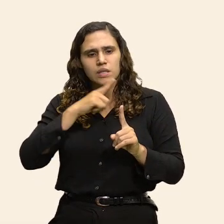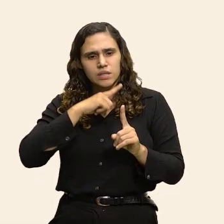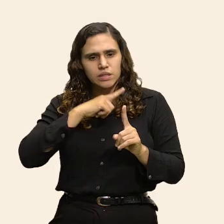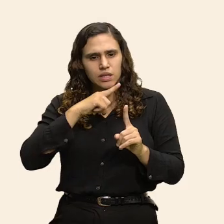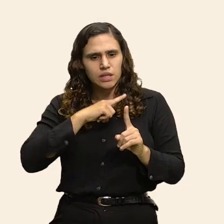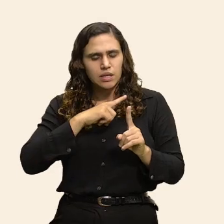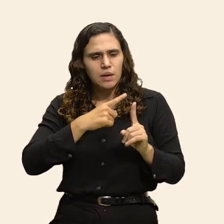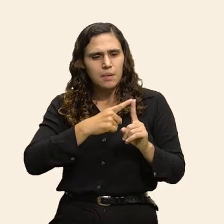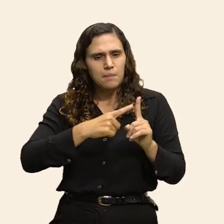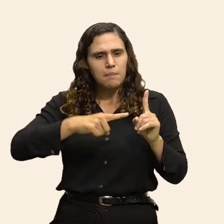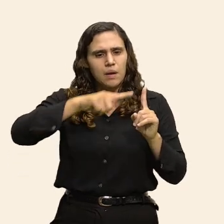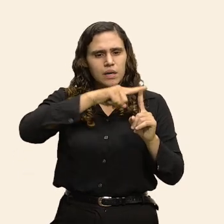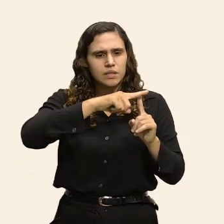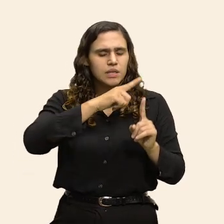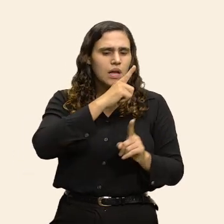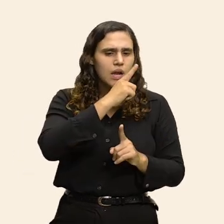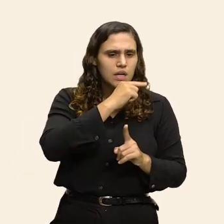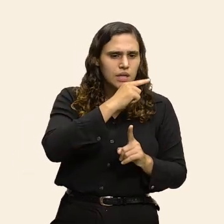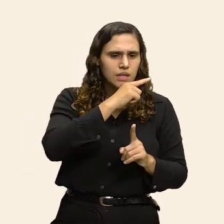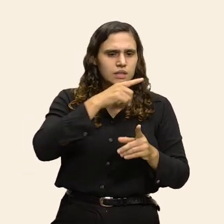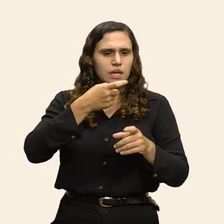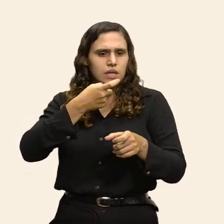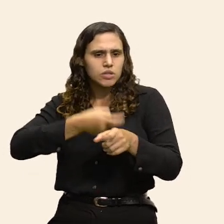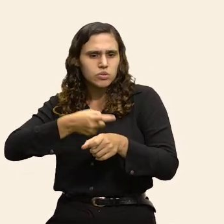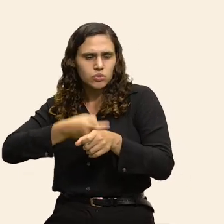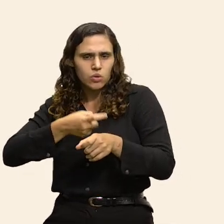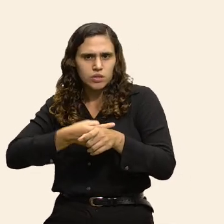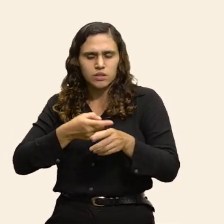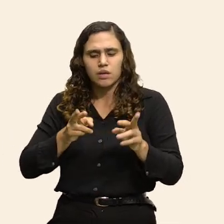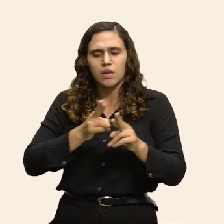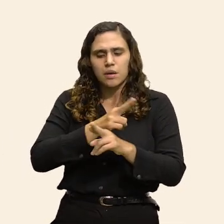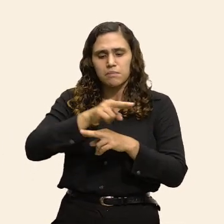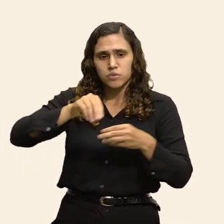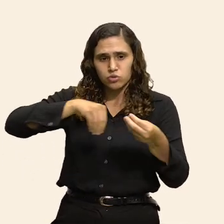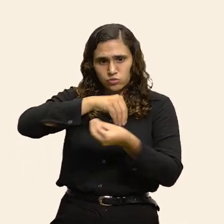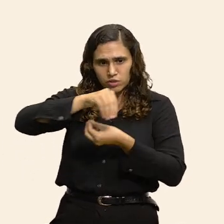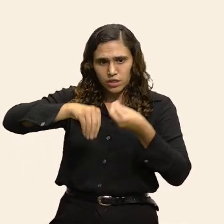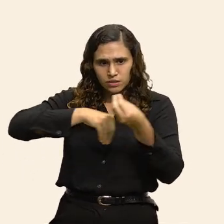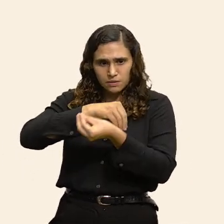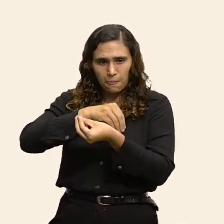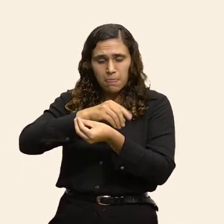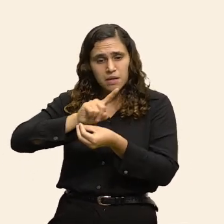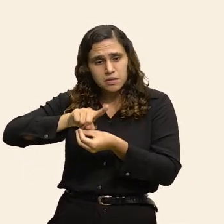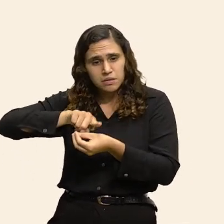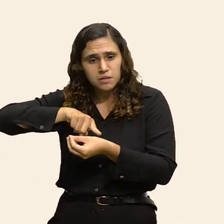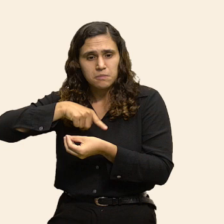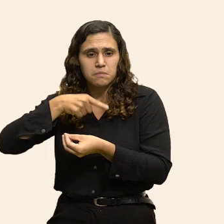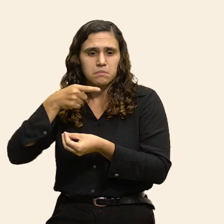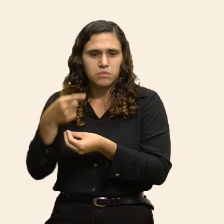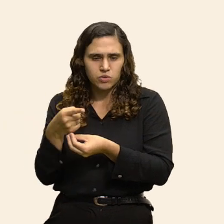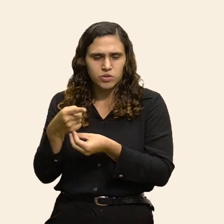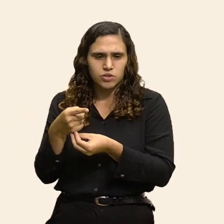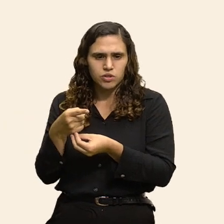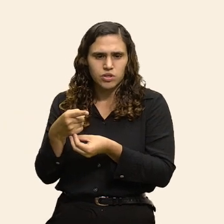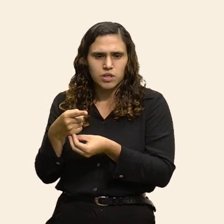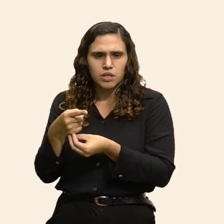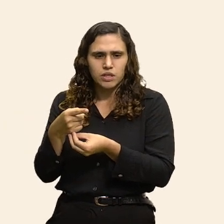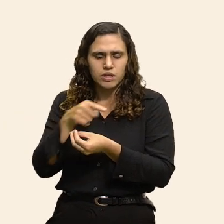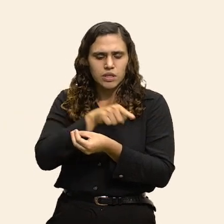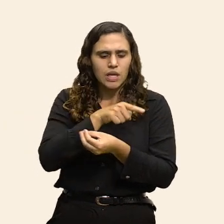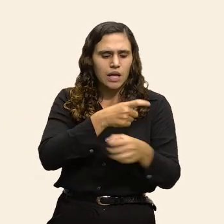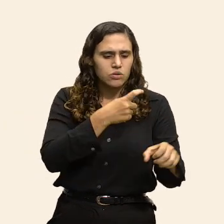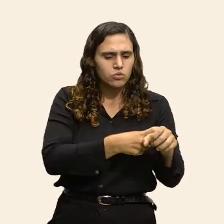a fase líquida ao mesmo tempo. Só depois que toda a fase sólida mudar de fase para o estado líquido que